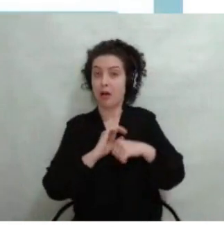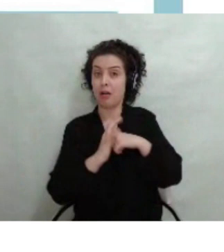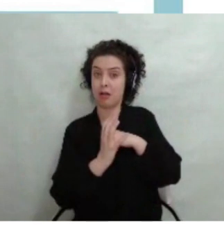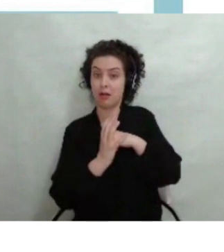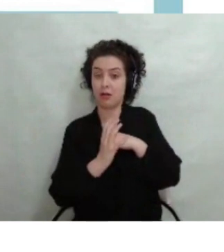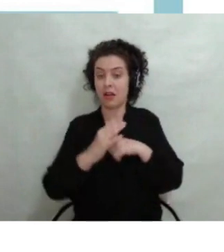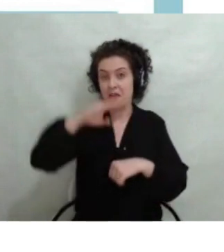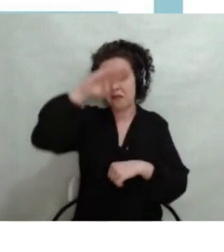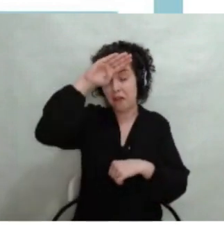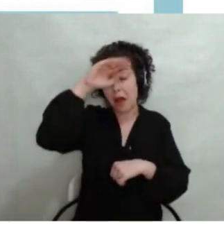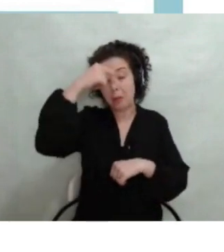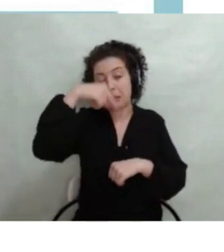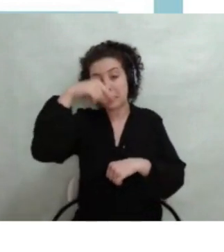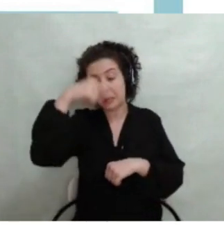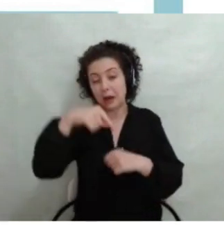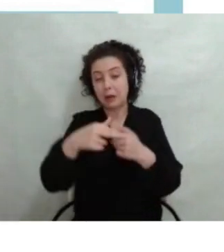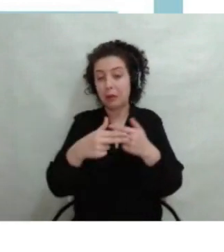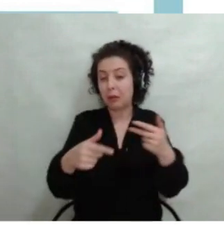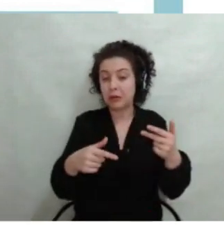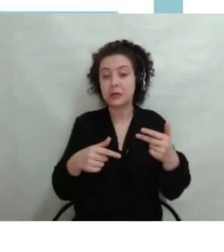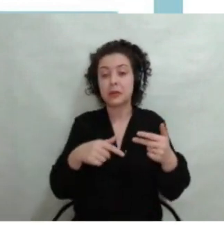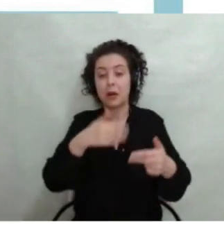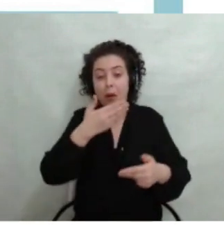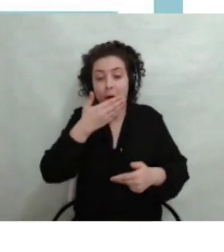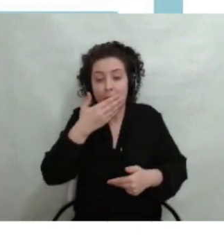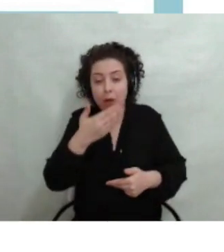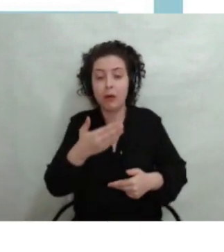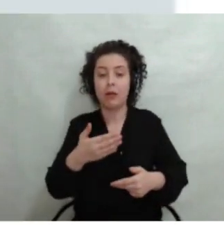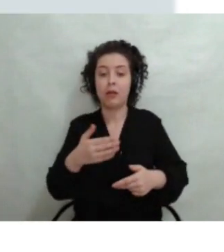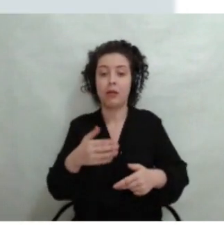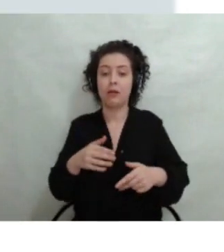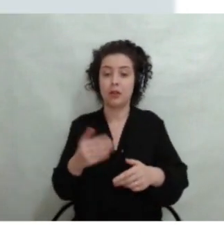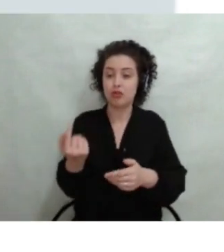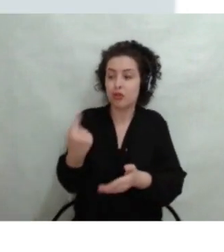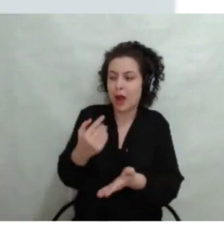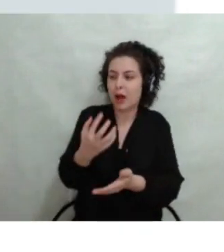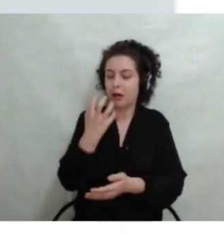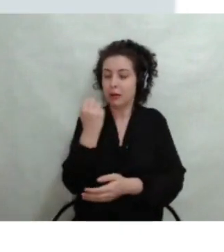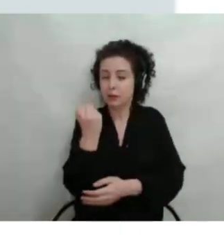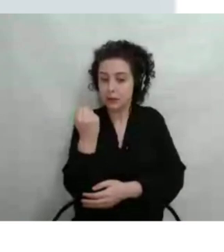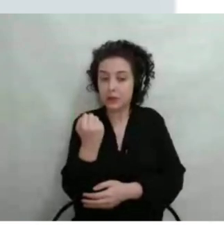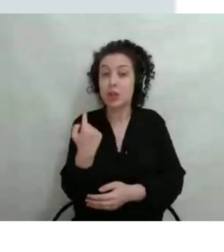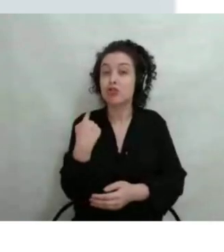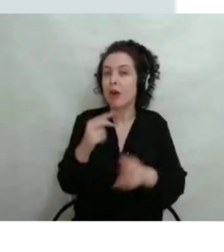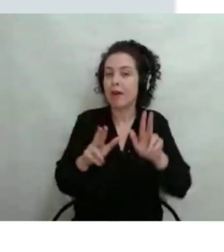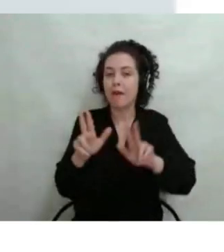febre, tosse, dispneia, e o agravamento já no início, nem o carnaval nós tínhamos aqui.